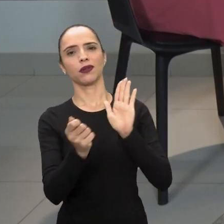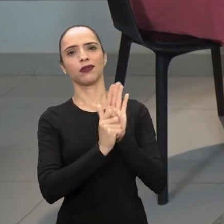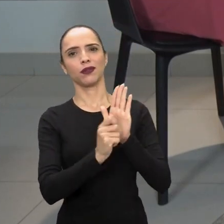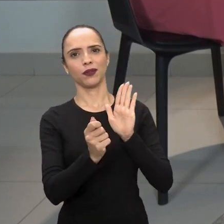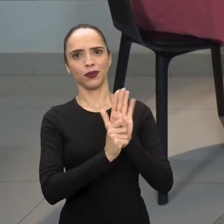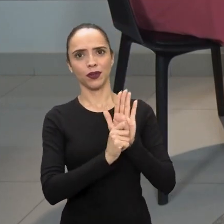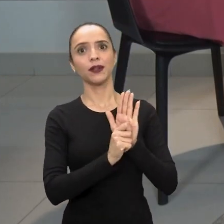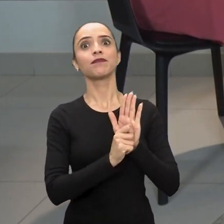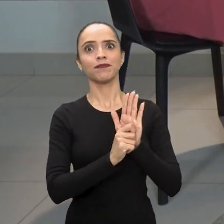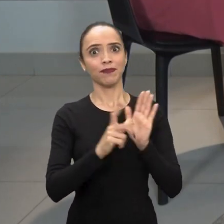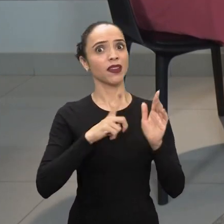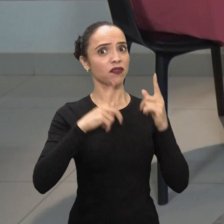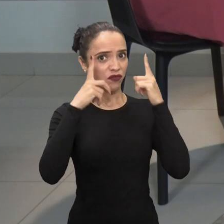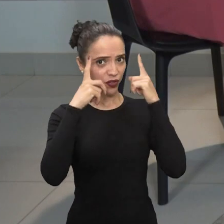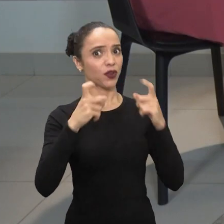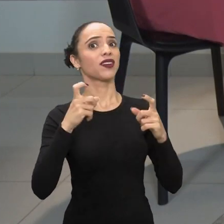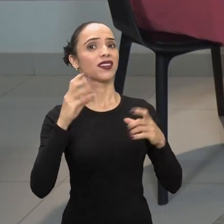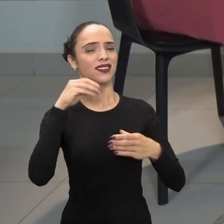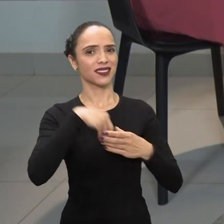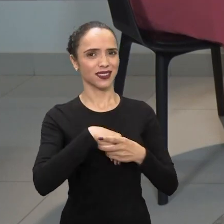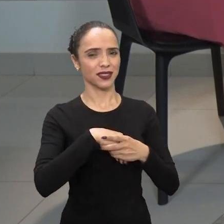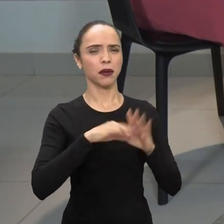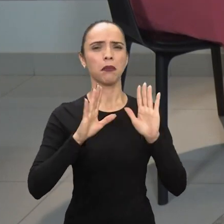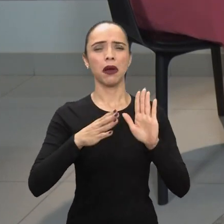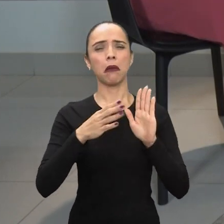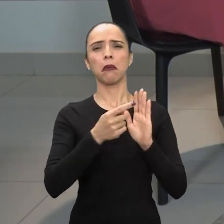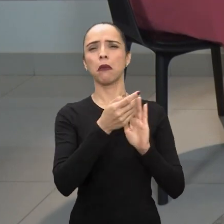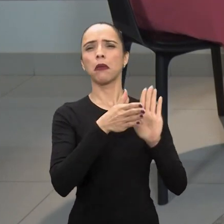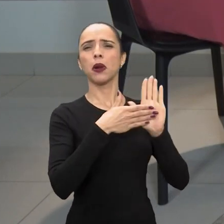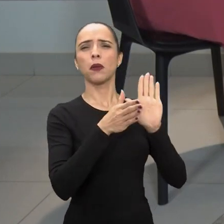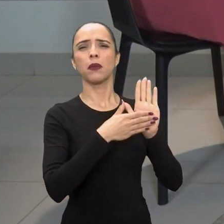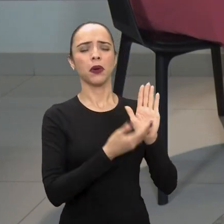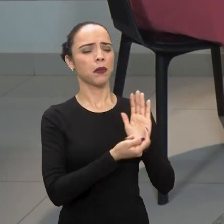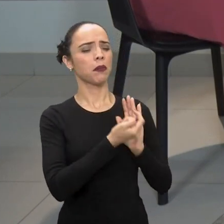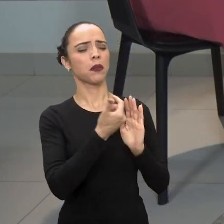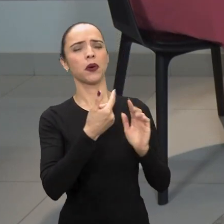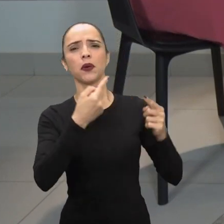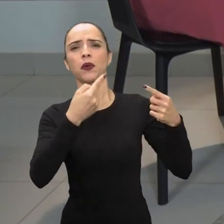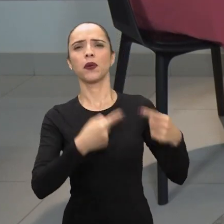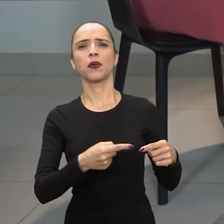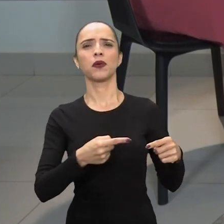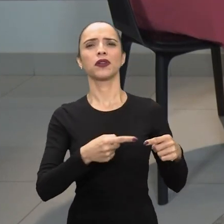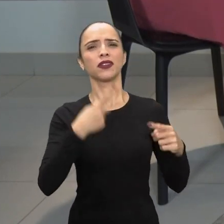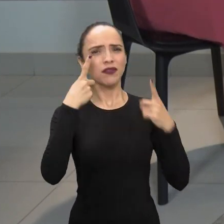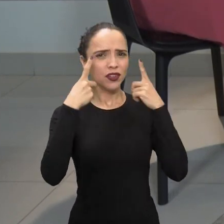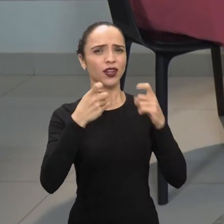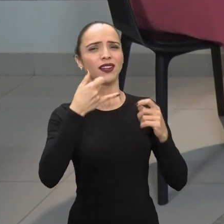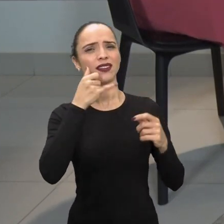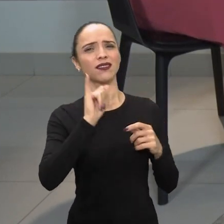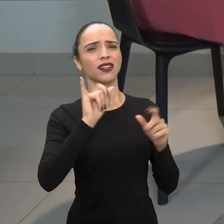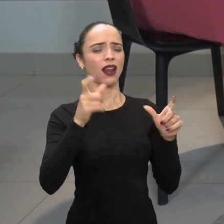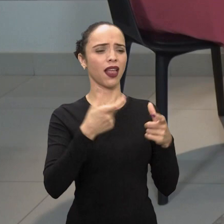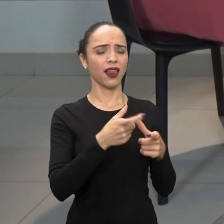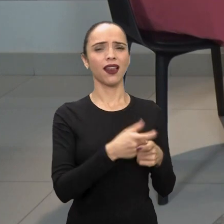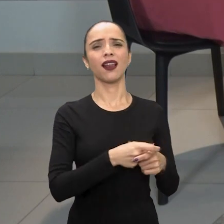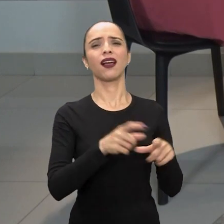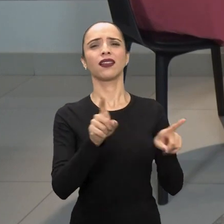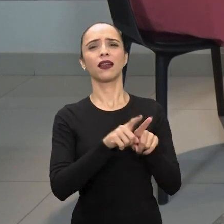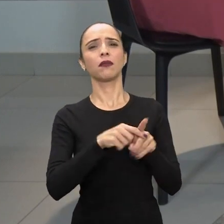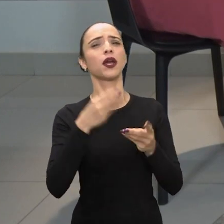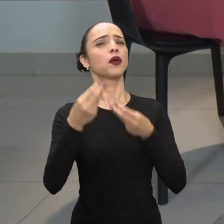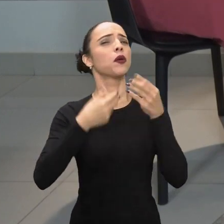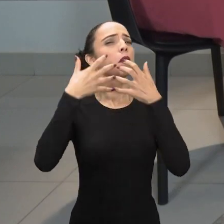violência né tanto de um lado quanto do outro há poucas propostas nessa área né de combate a violência gerada né pelas drogas